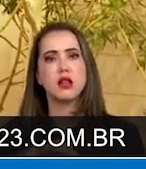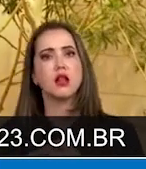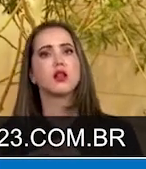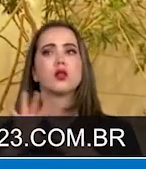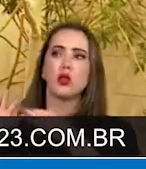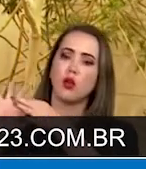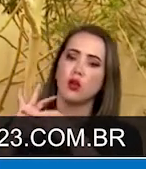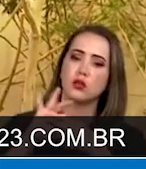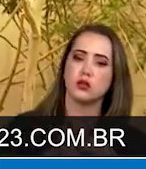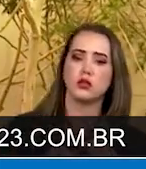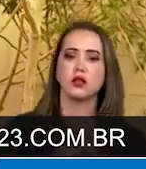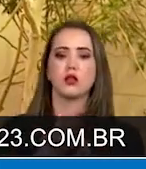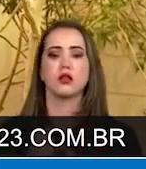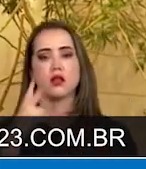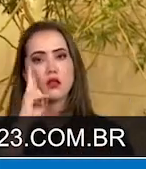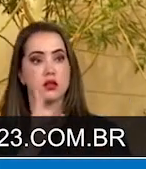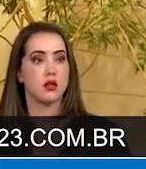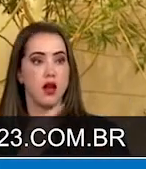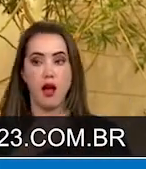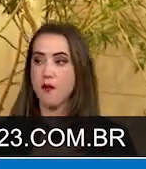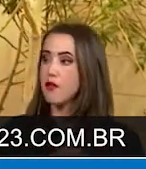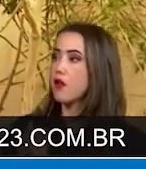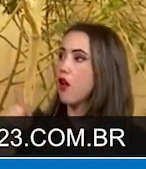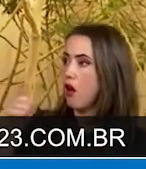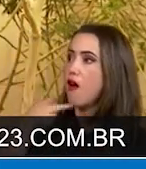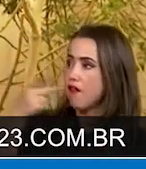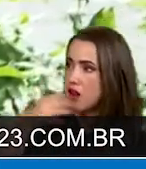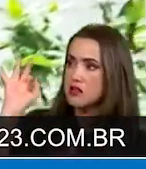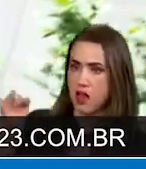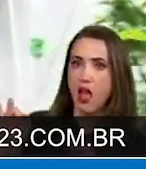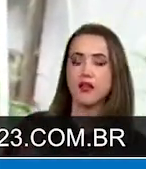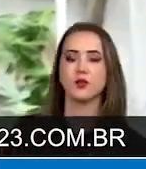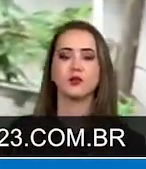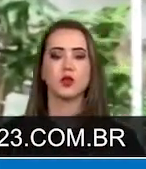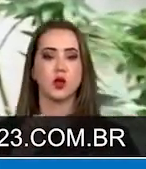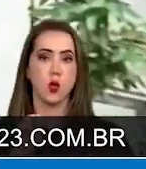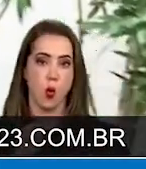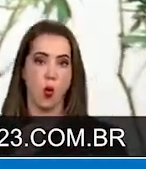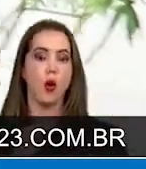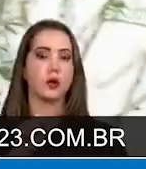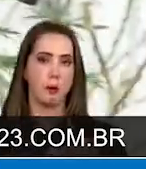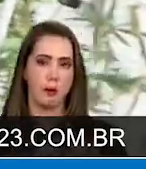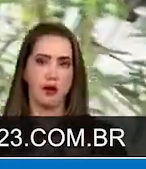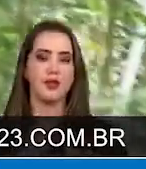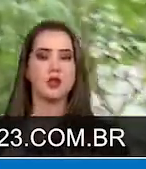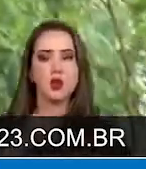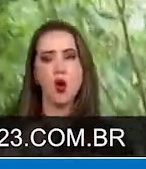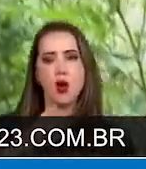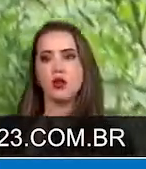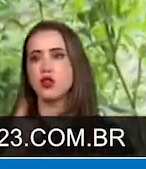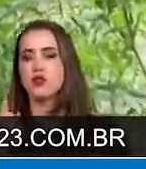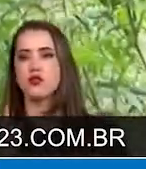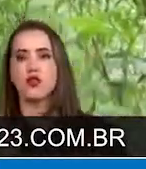filho ficava assim: mãe, mãe, olha como ela está falando, mãe, ela está falando certinho. Com 8 meses ela tomando óleo, nós fomos no aniversário do meu